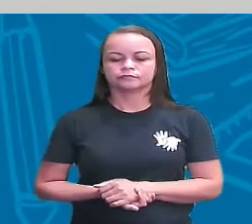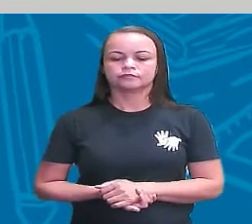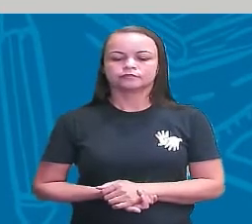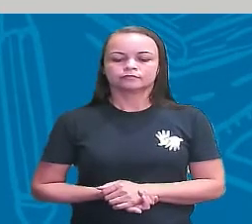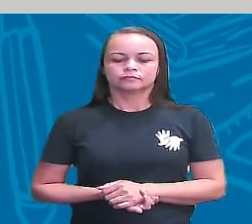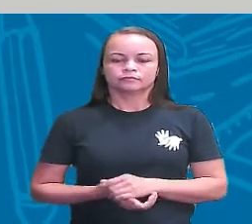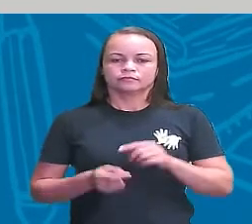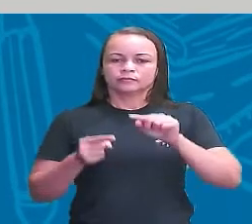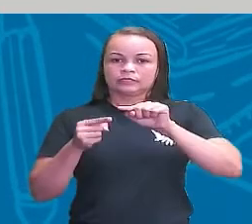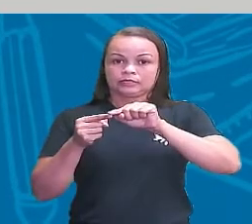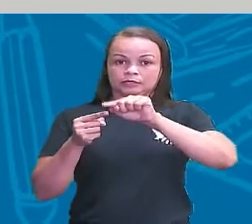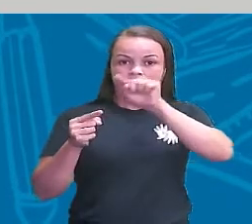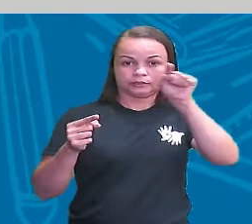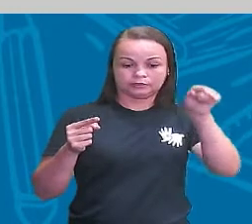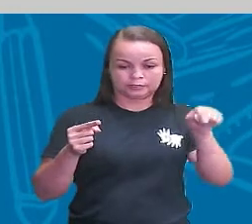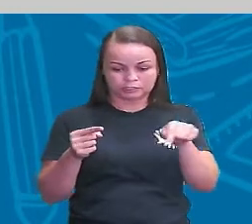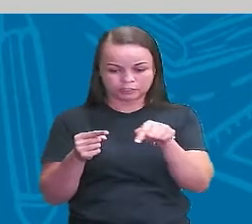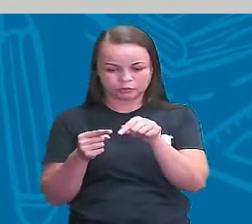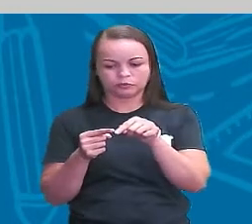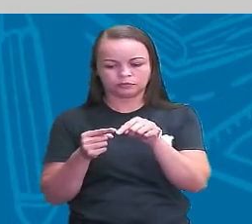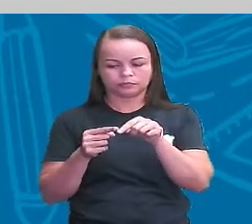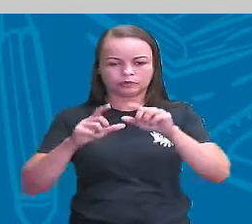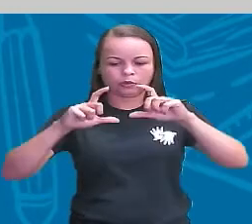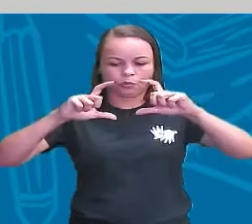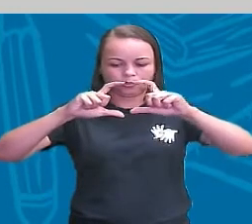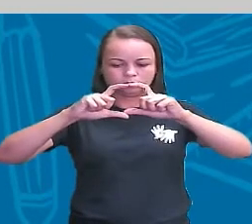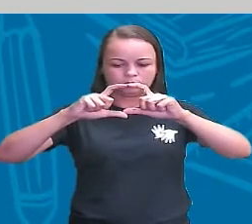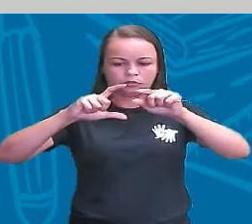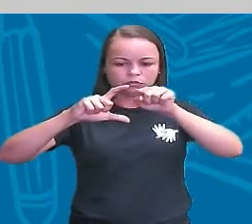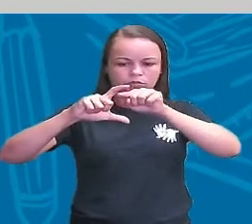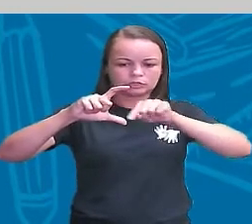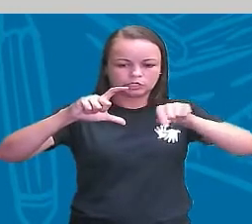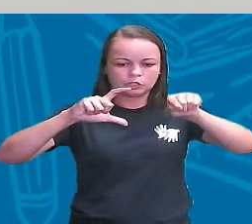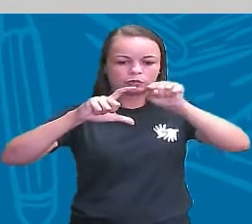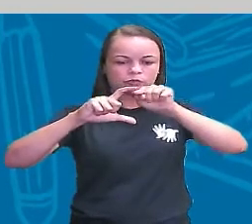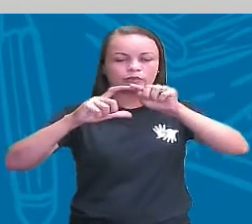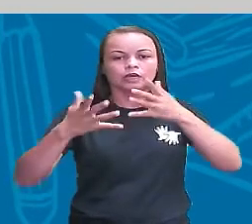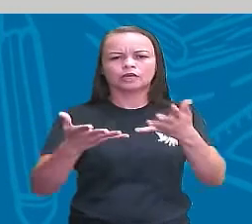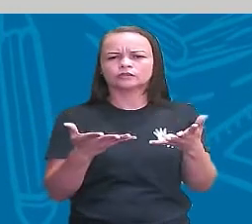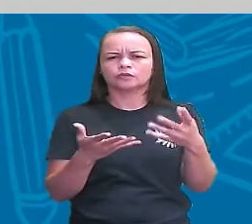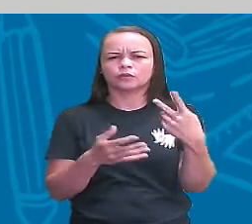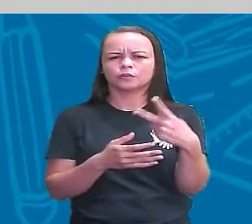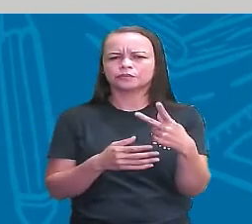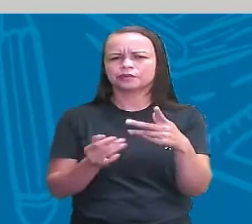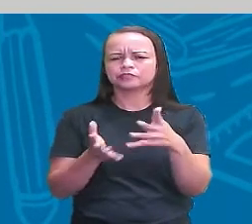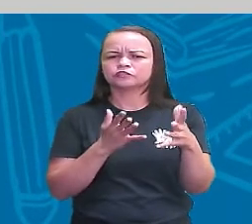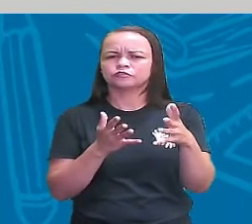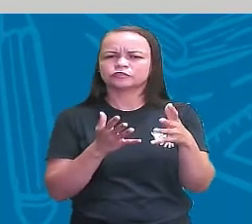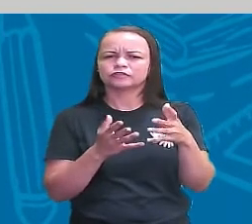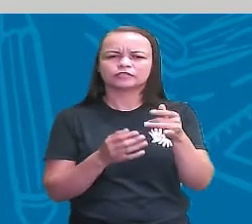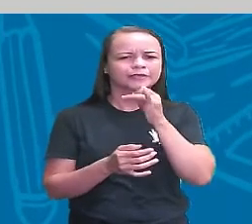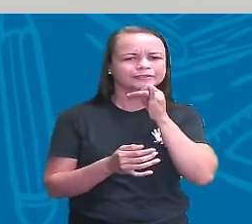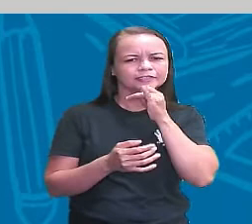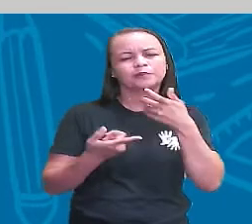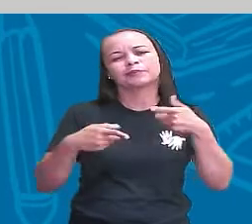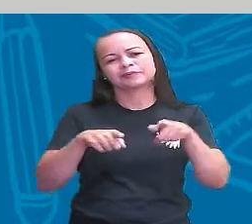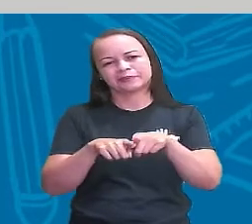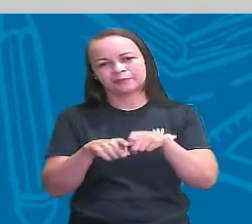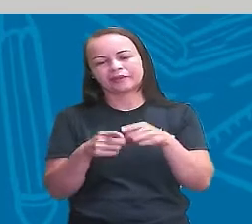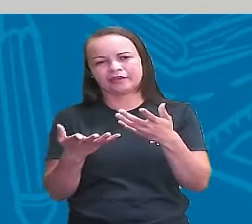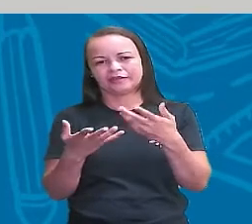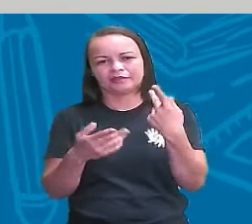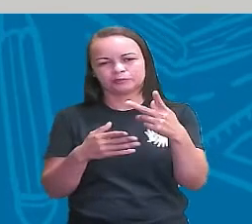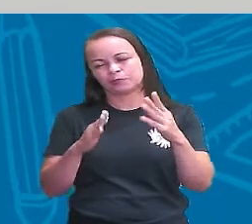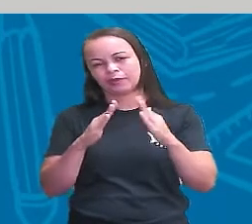Círculo, né? Também tenho certeza aí que você em casa olhar, você também vai achar um exemplo de círculo, né? Porque a geometria ela é